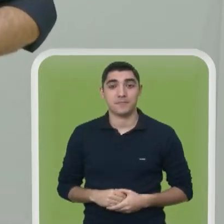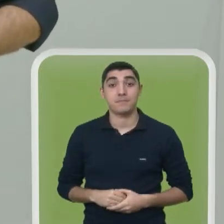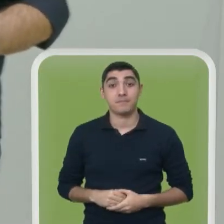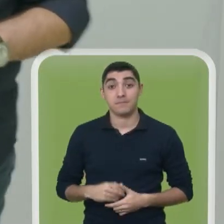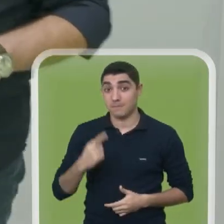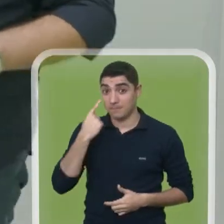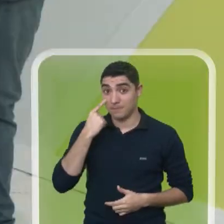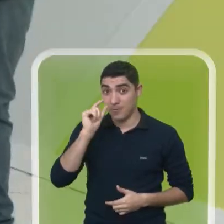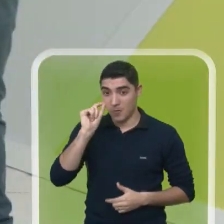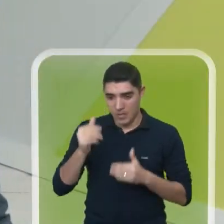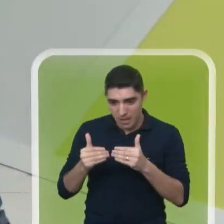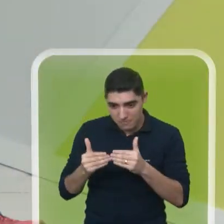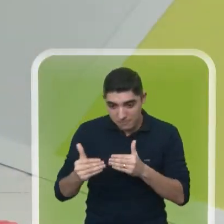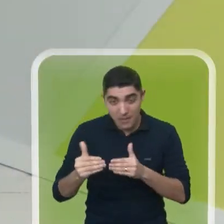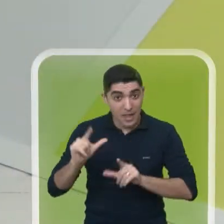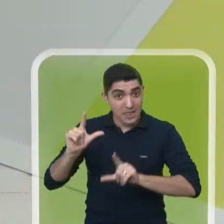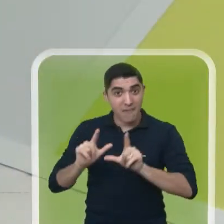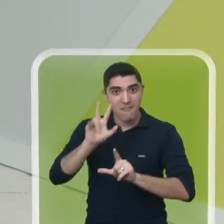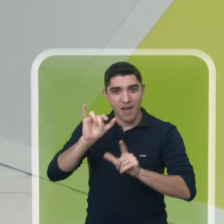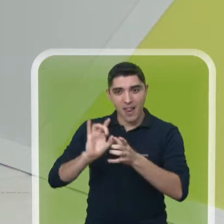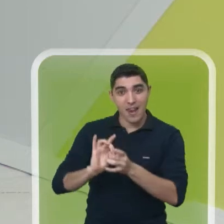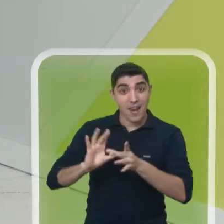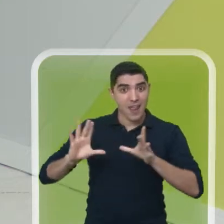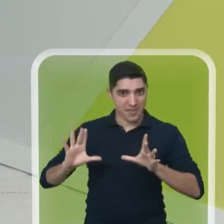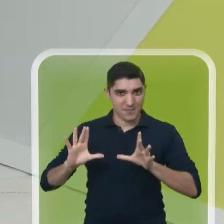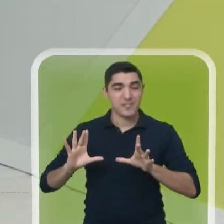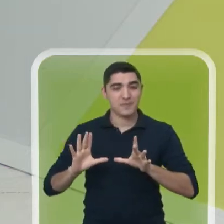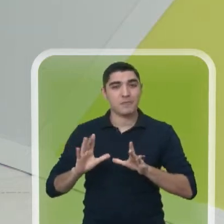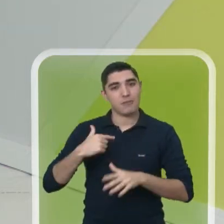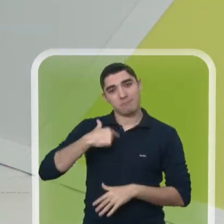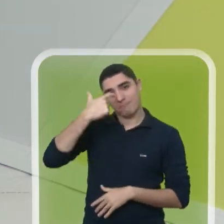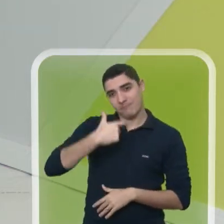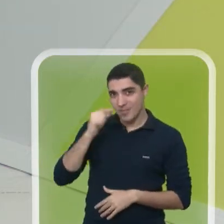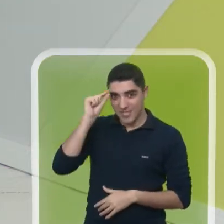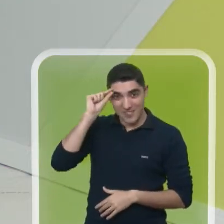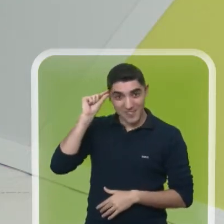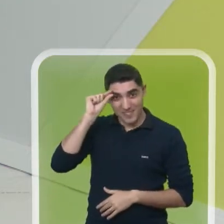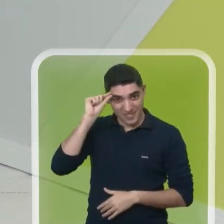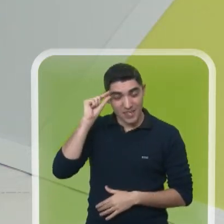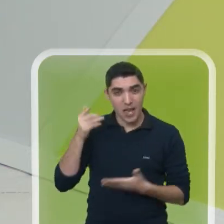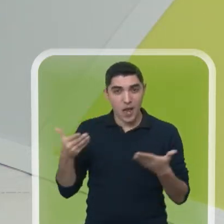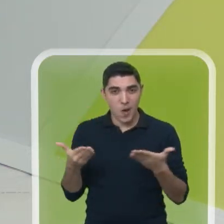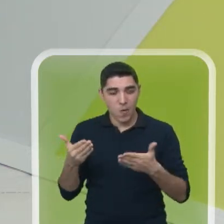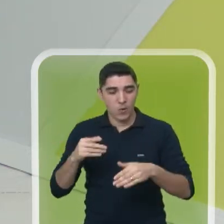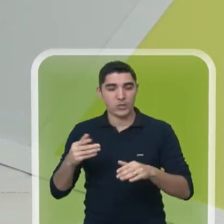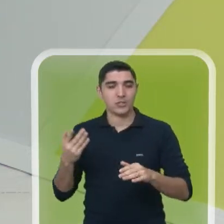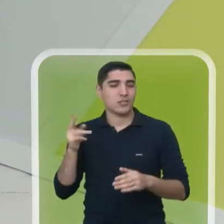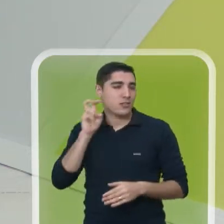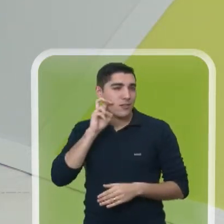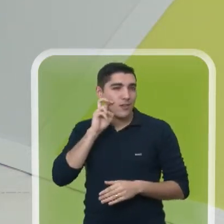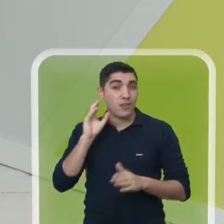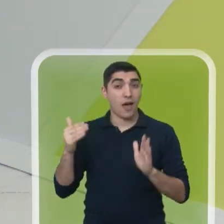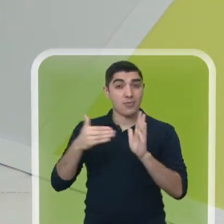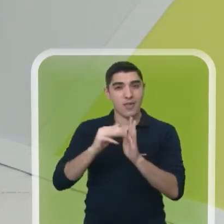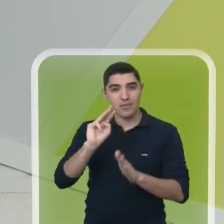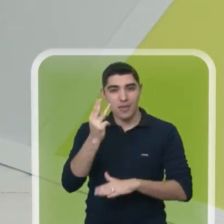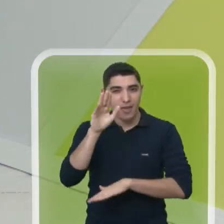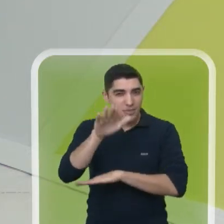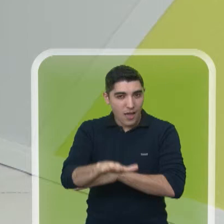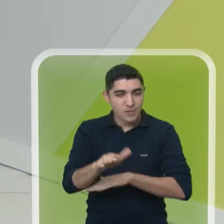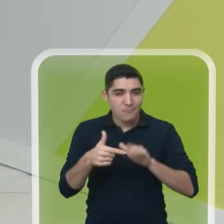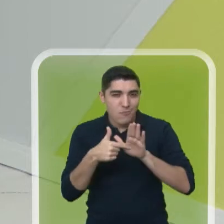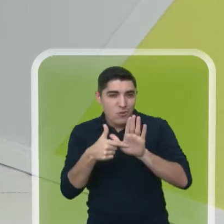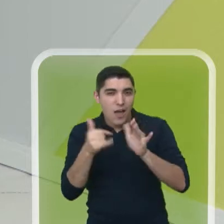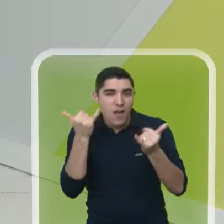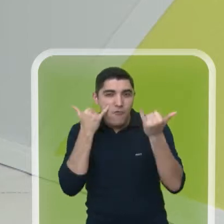youtube.com/câmarasjc. E olha, em breve em TV aberta. Eu sou Vieira Júnior, vou com vocês nesta quinta-feira até às 3 da